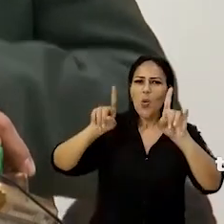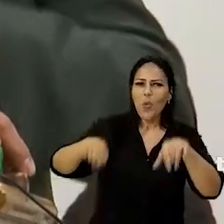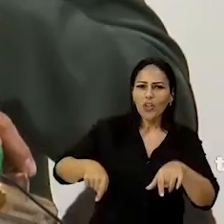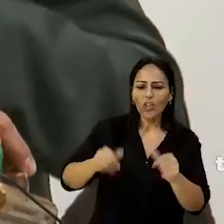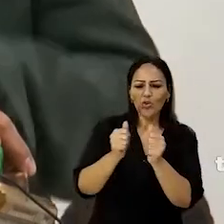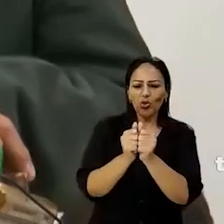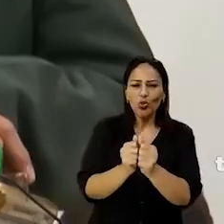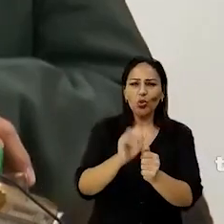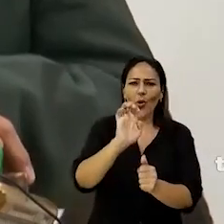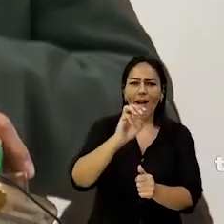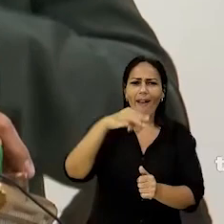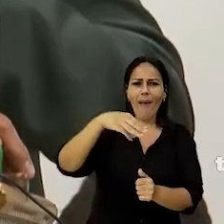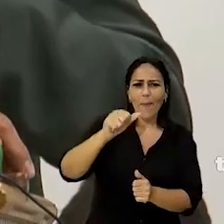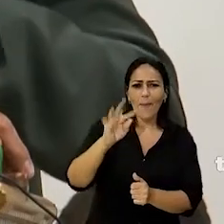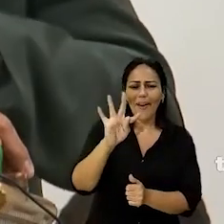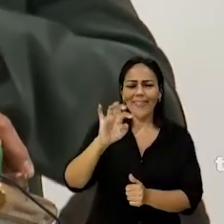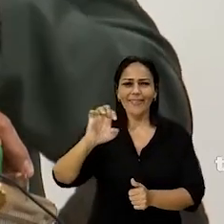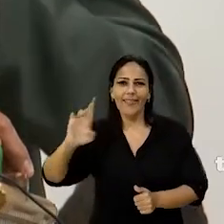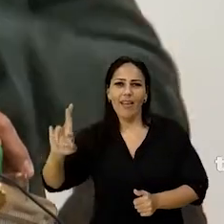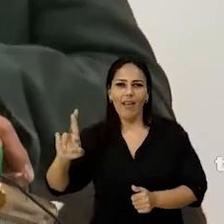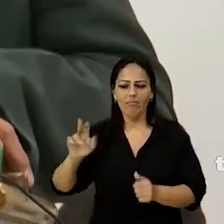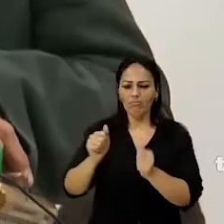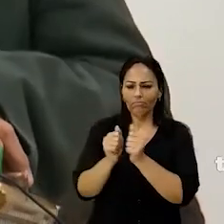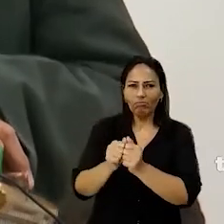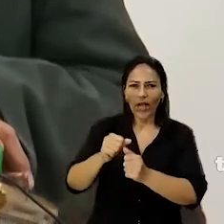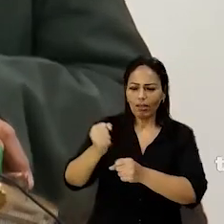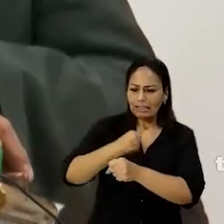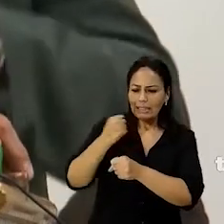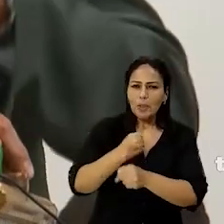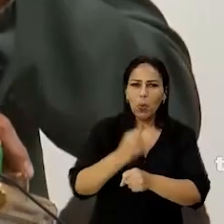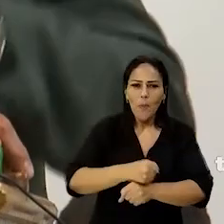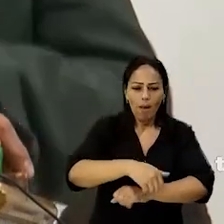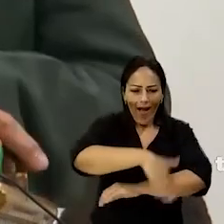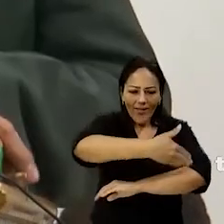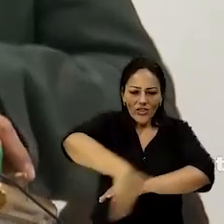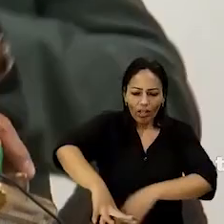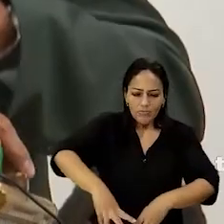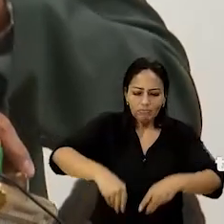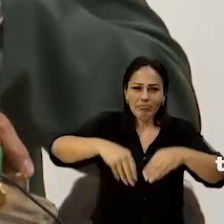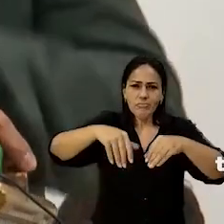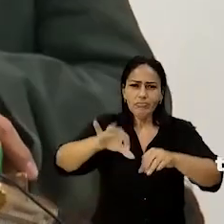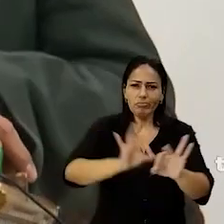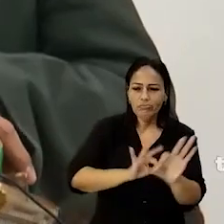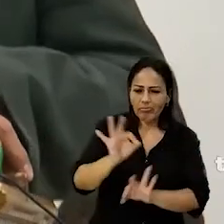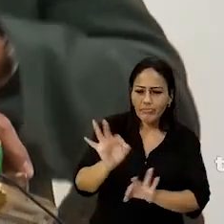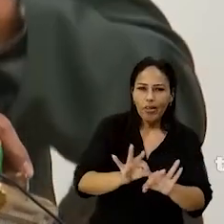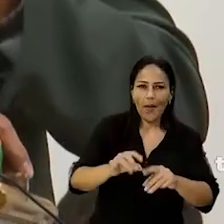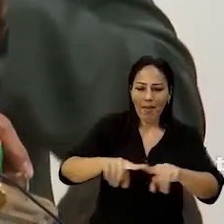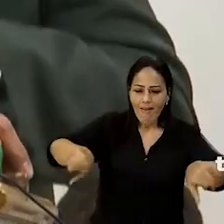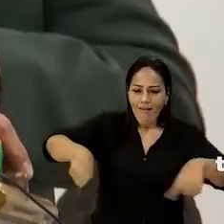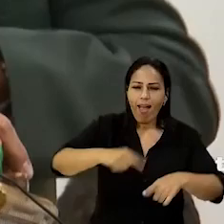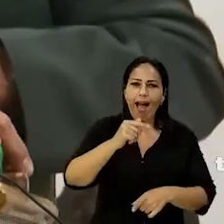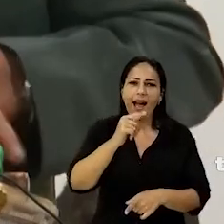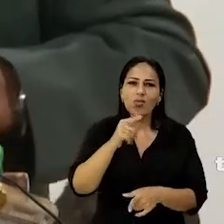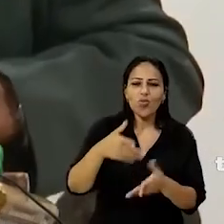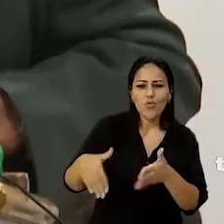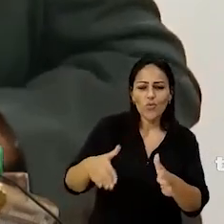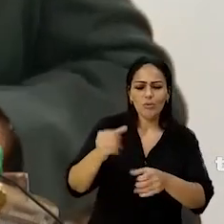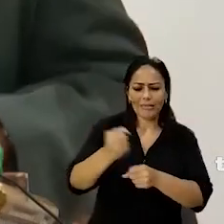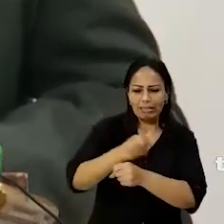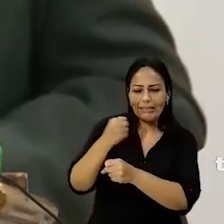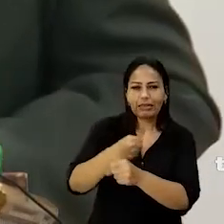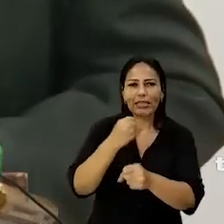EMATER e da EMPARNE, para recuperar as estradas vicinais, para recuperar açudes e para recuperar